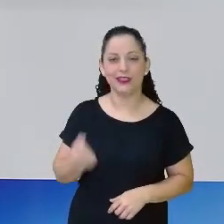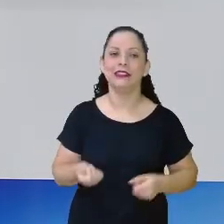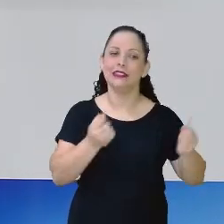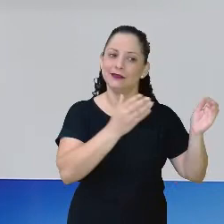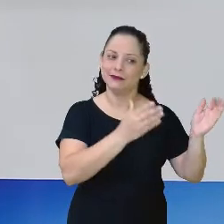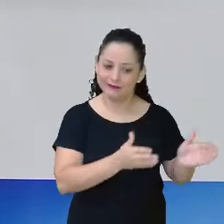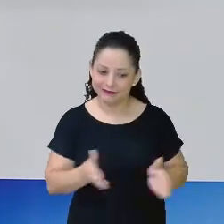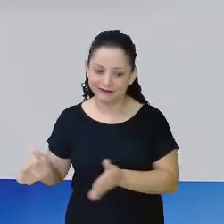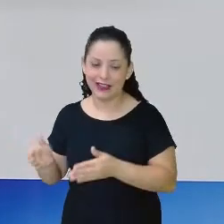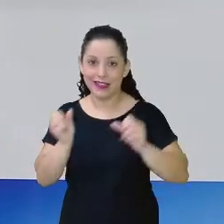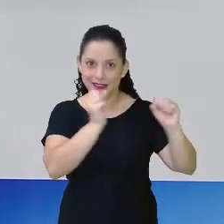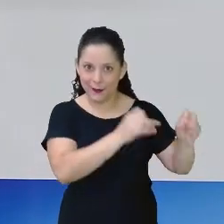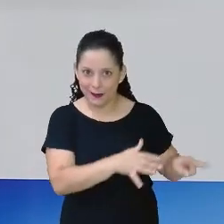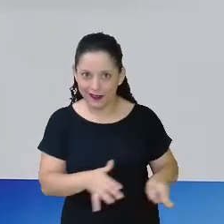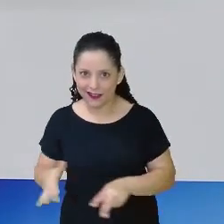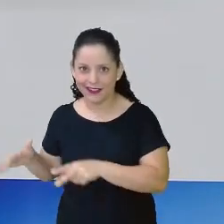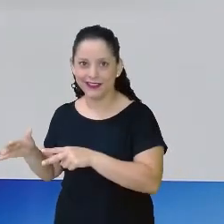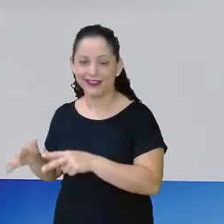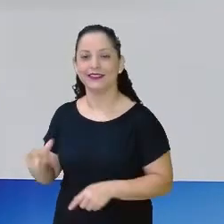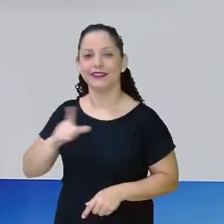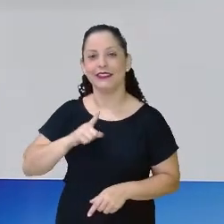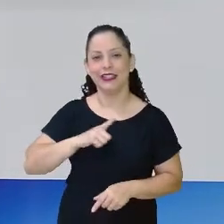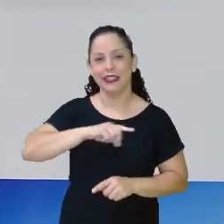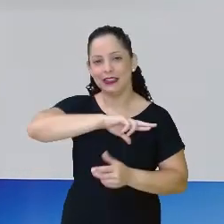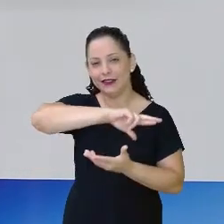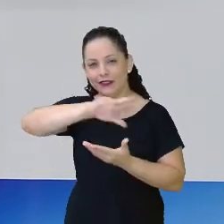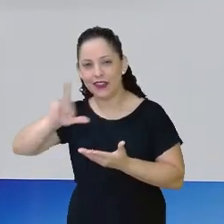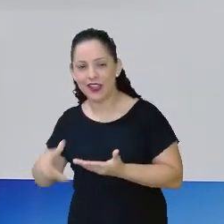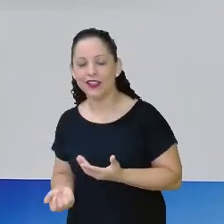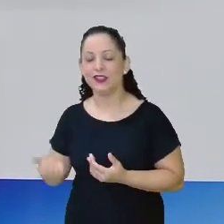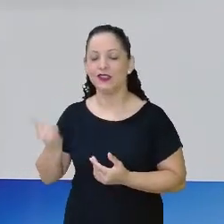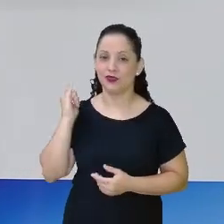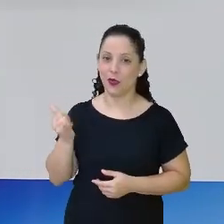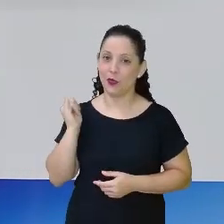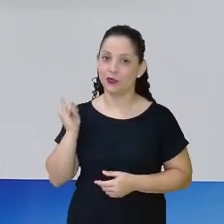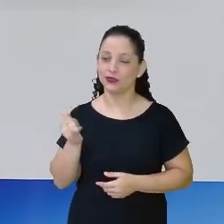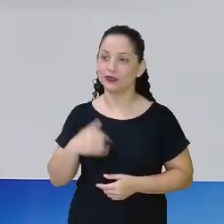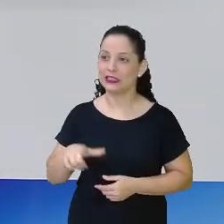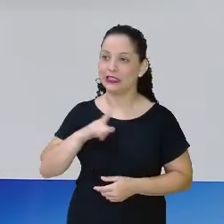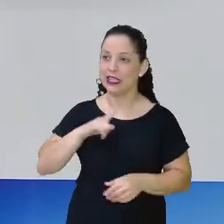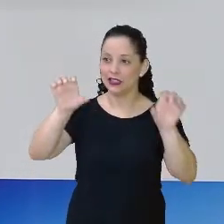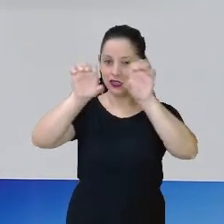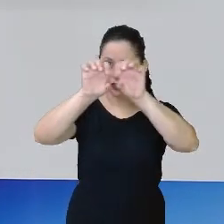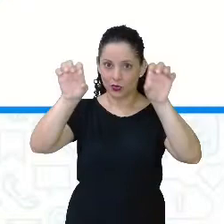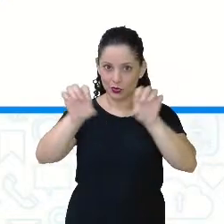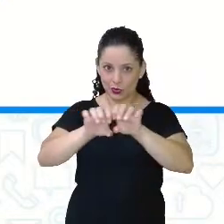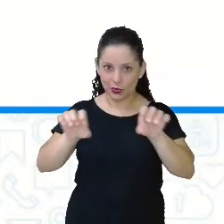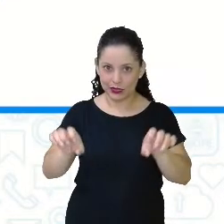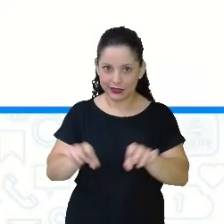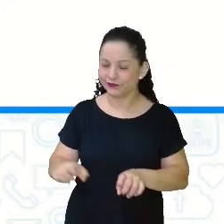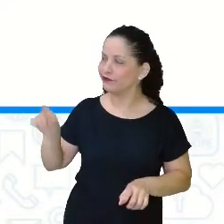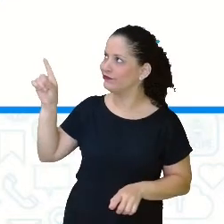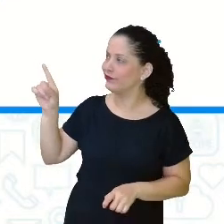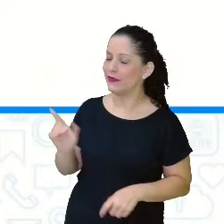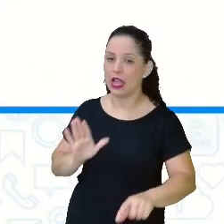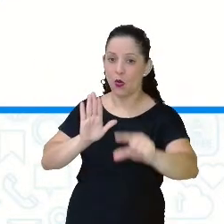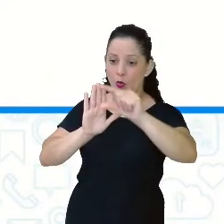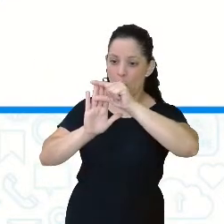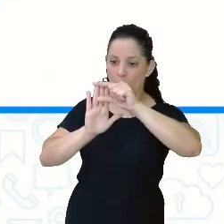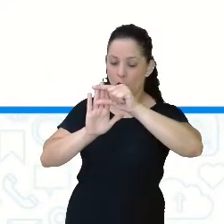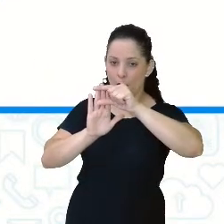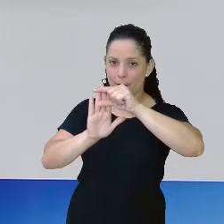decorrer da semana, que serão vários tipos de contos, que os contos têm essa estrutura aqui na narrativa. Situação inicial, o